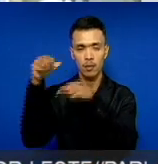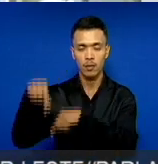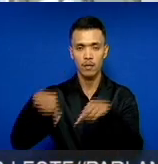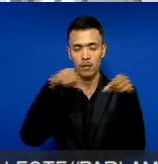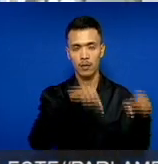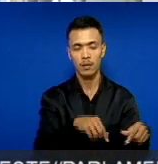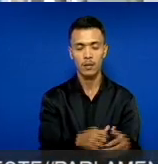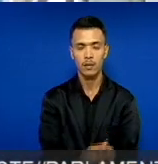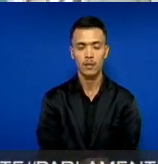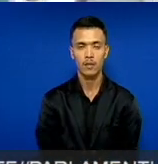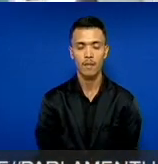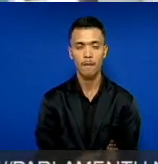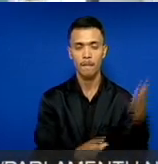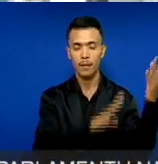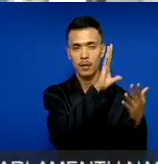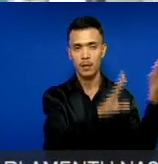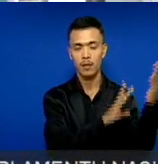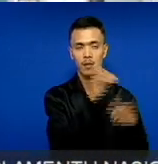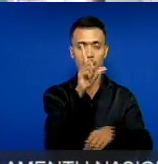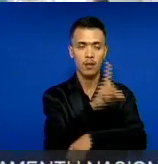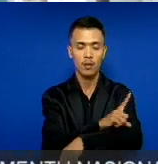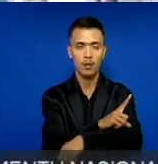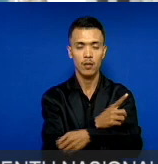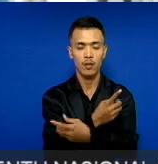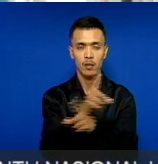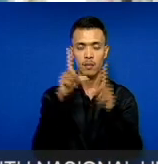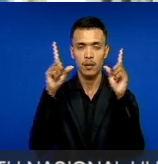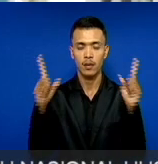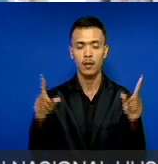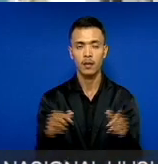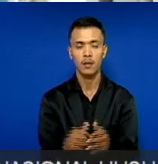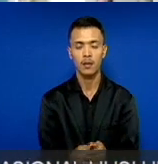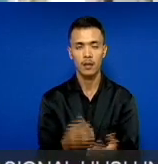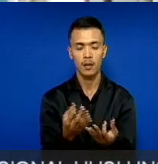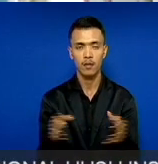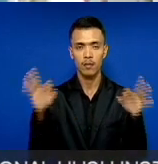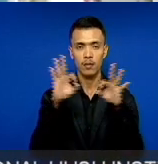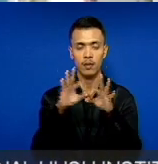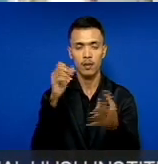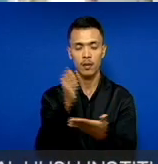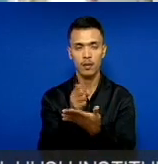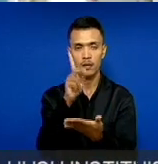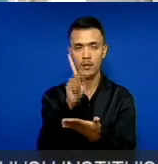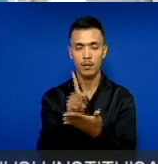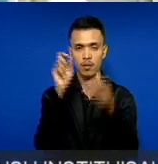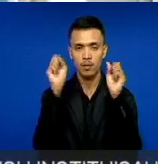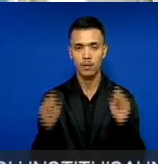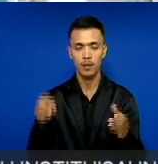Tebes, Liliu e Rambito celebra São Loro Mundial da Imprensa, não é importante Tebes. Segundo o Rimbele,